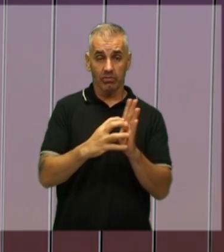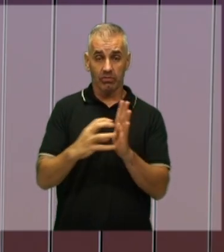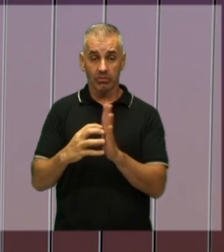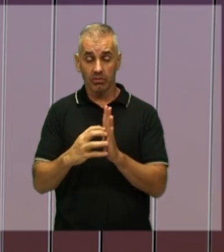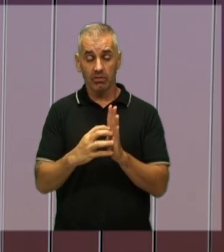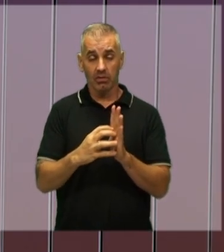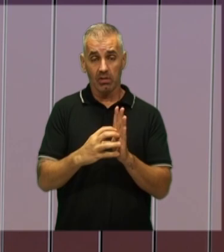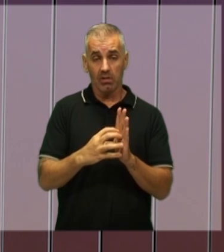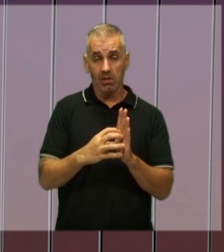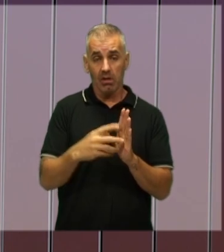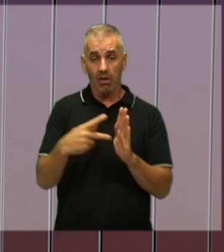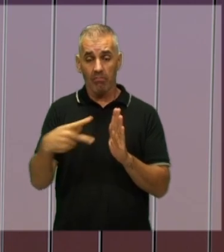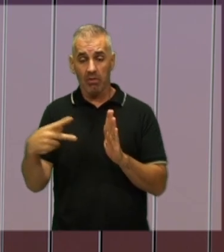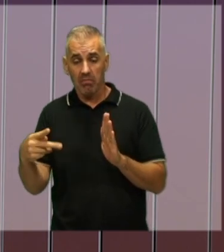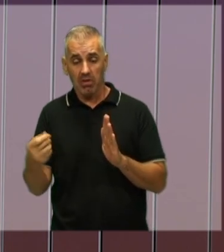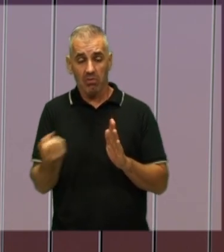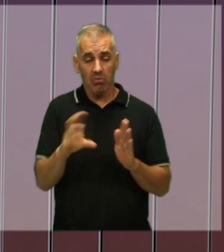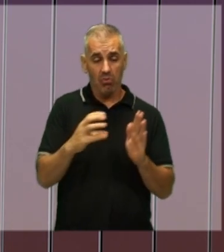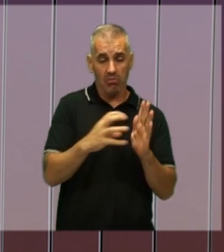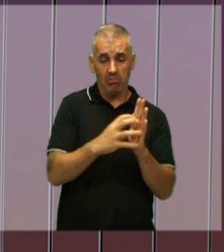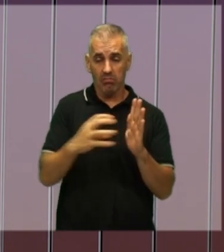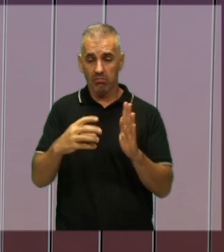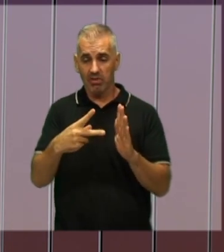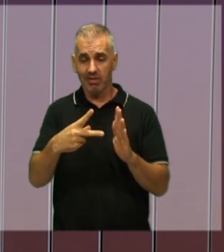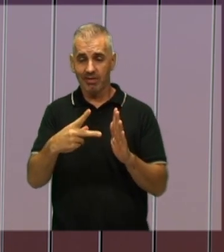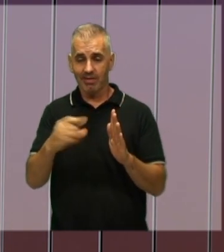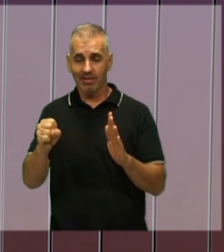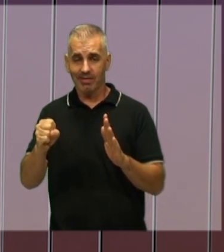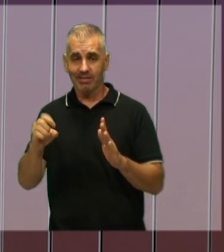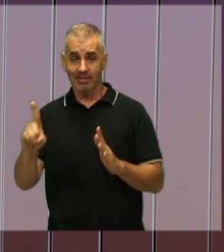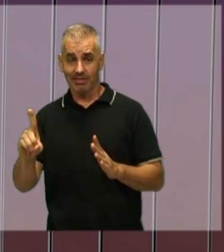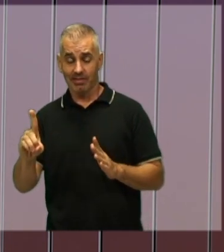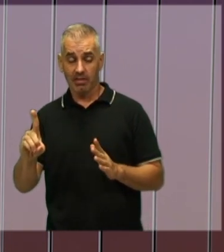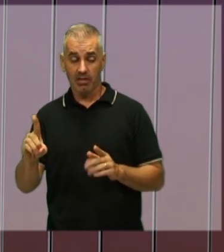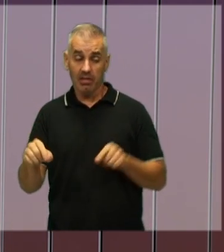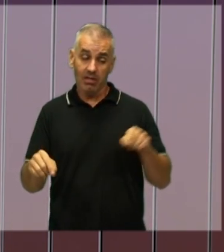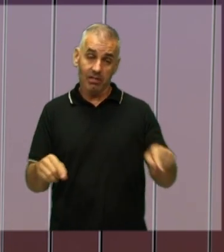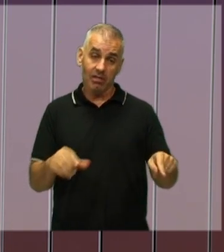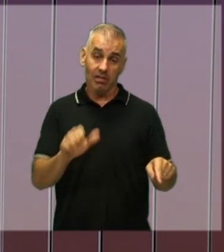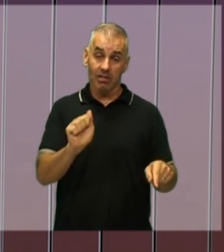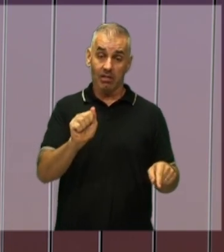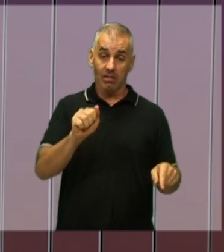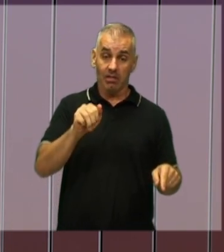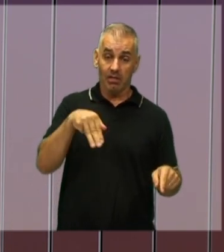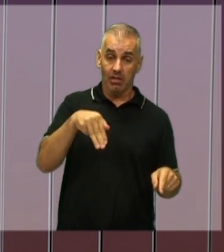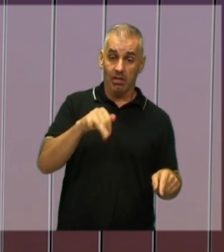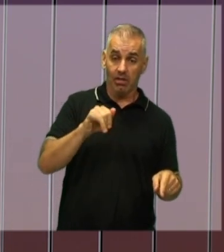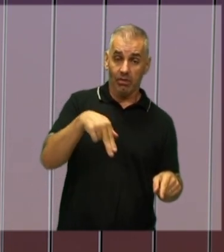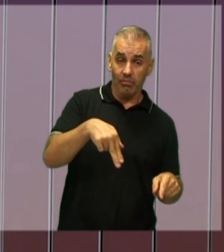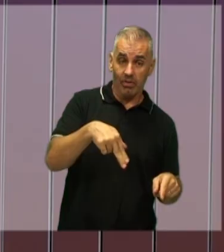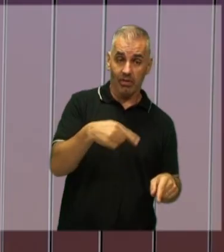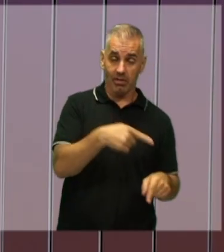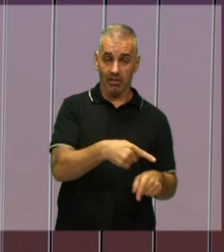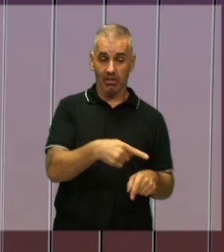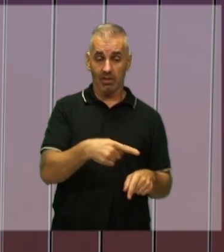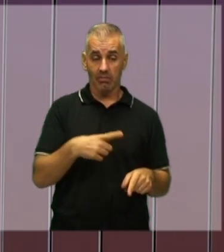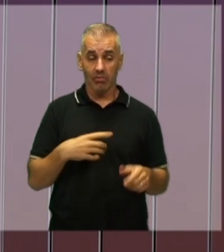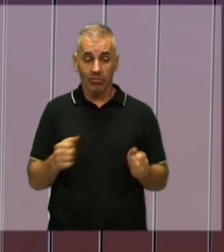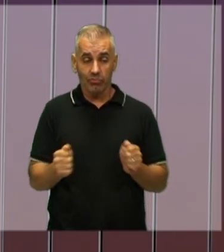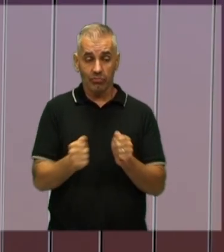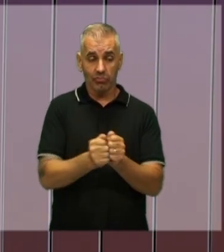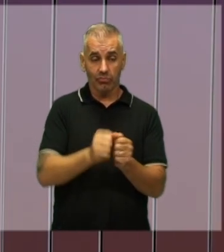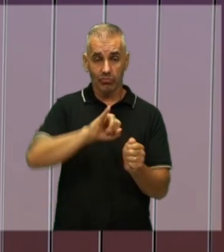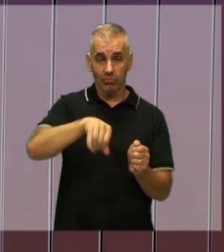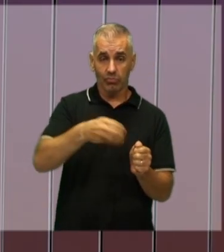ali vá para o PSD, por exemplo, aí o Amin aqui pode ir para o João Rodrigues, se o João Rodrigues realmente concretizar a